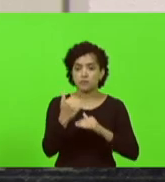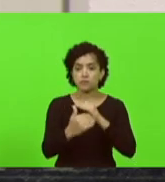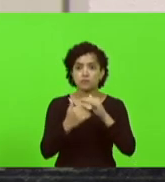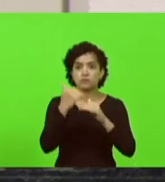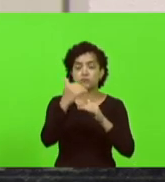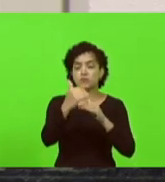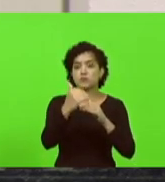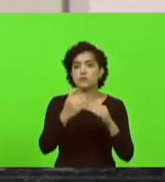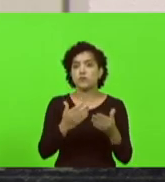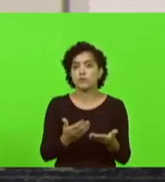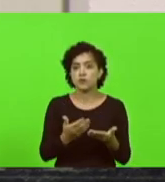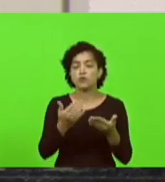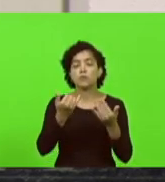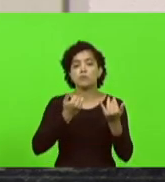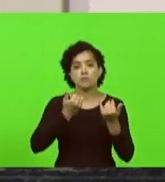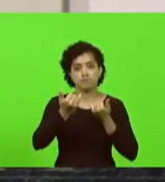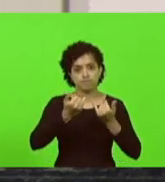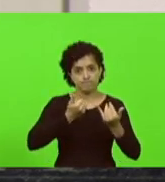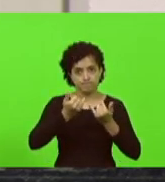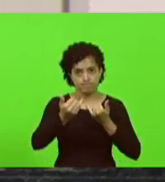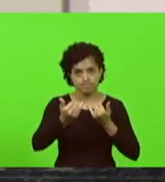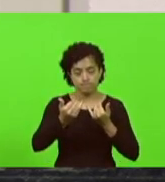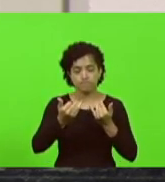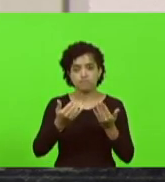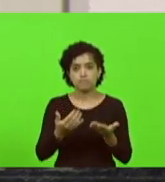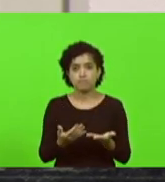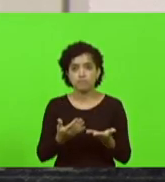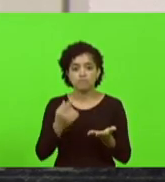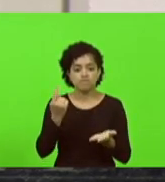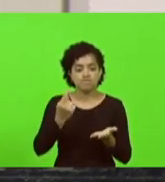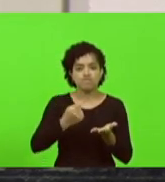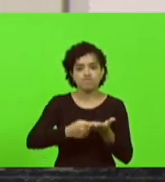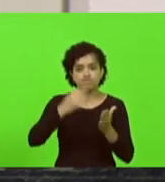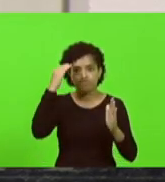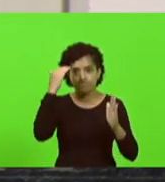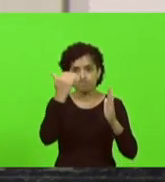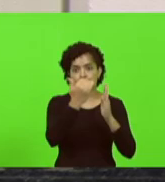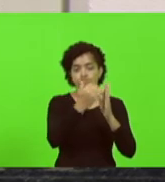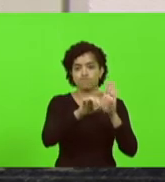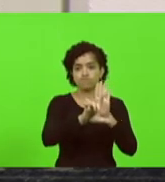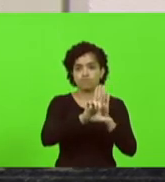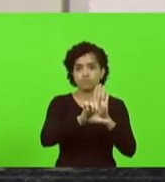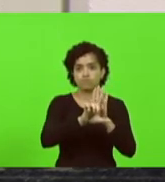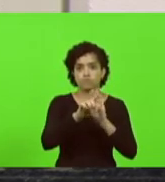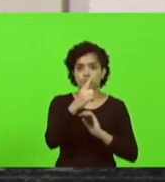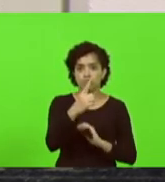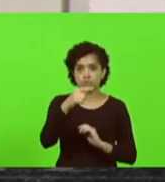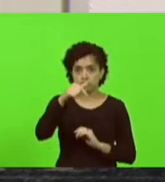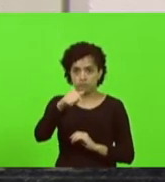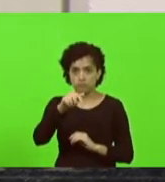Rural informações acerca do não cumprimento da lei estadual